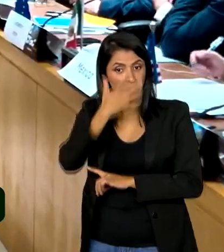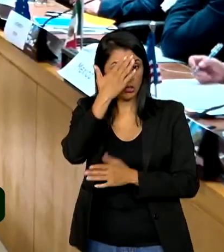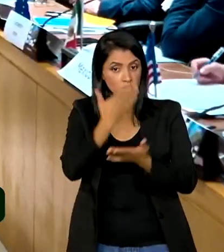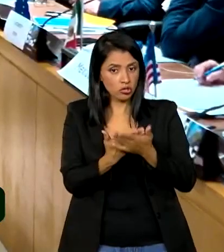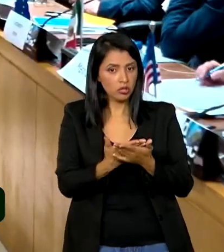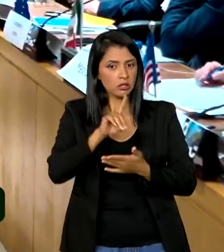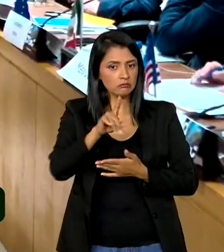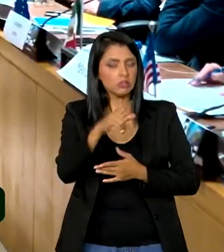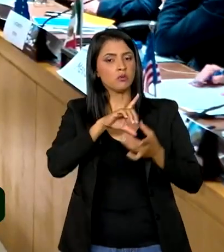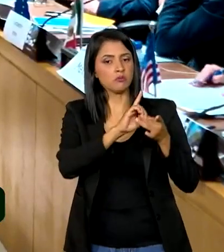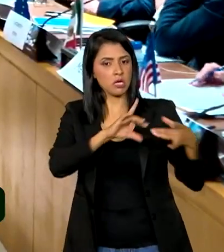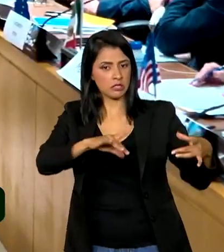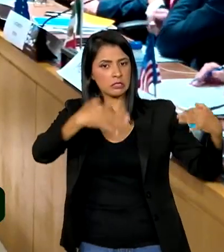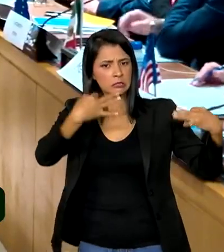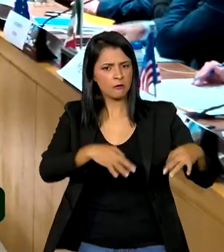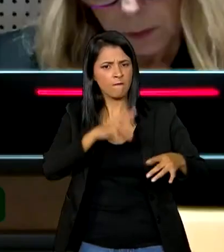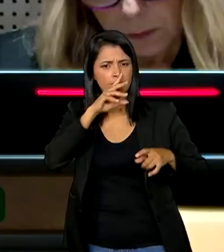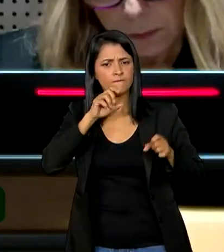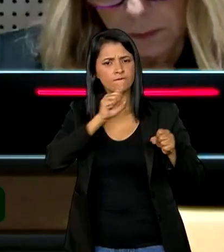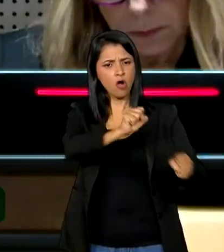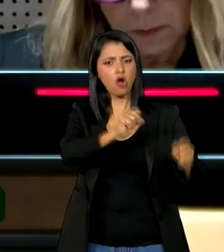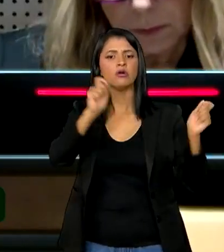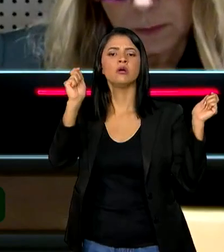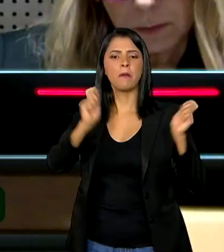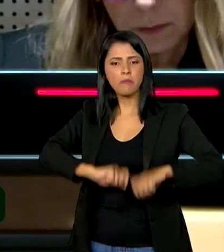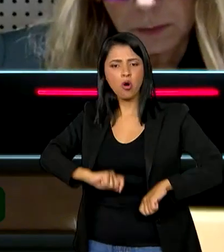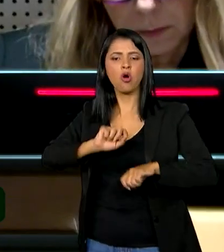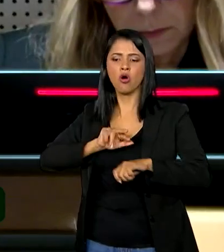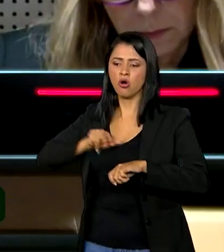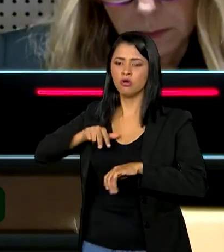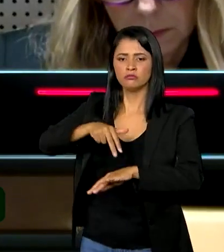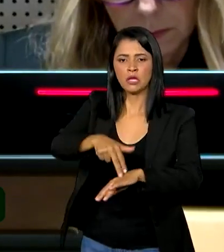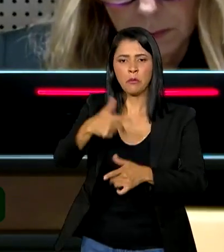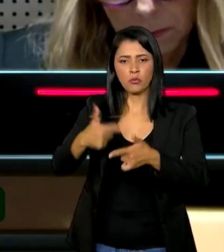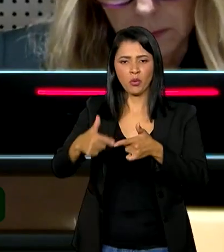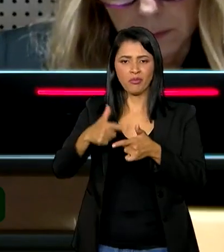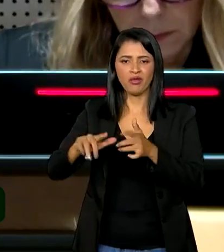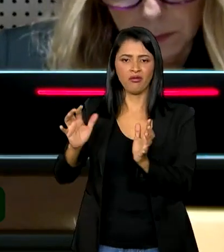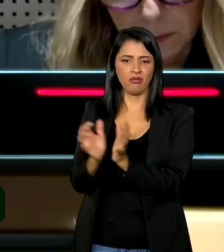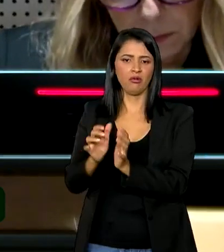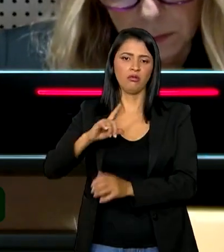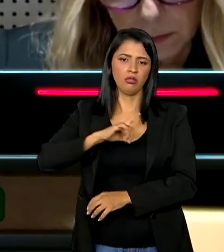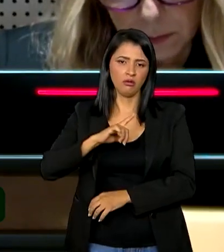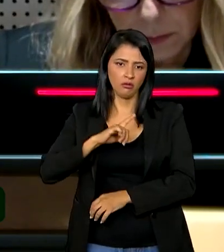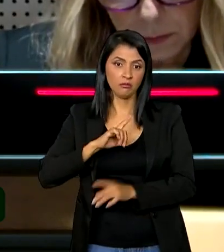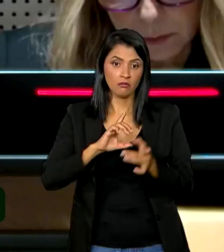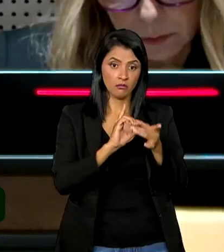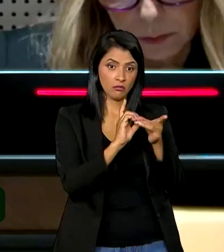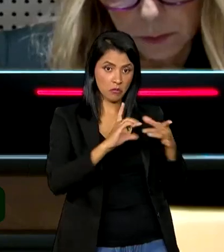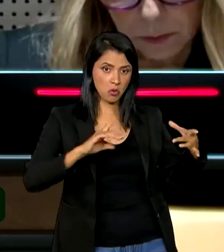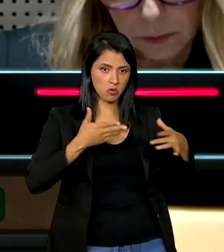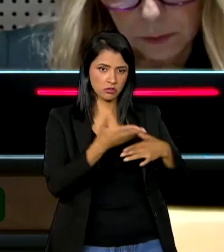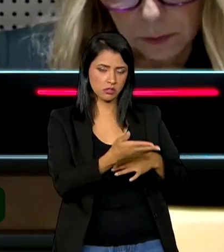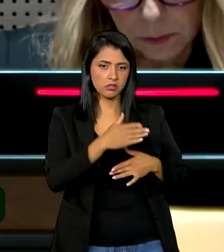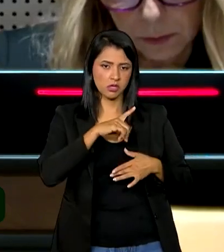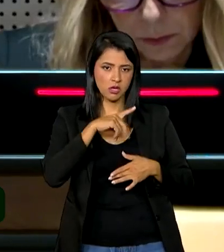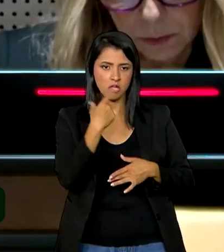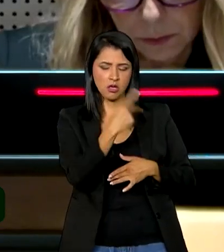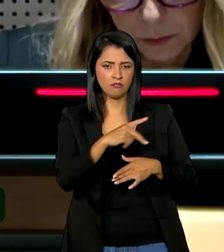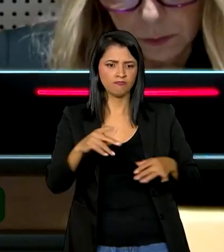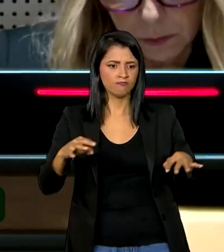O chefe de governo da Espanha, Pedro Sánchez, destacou a necessidade de dar mais transparência às plataformas digitais e de regular